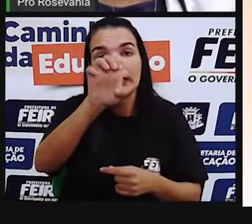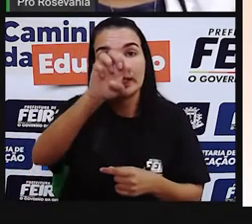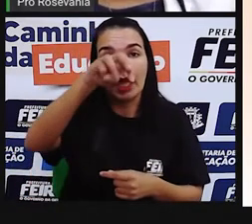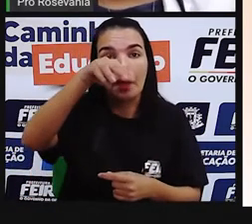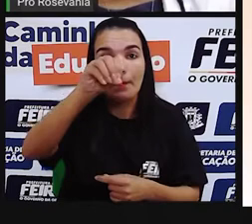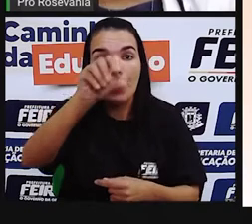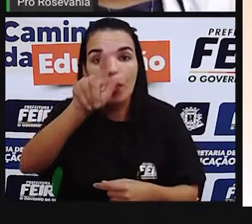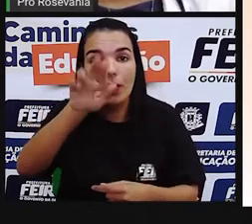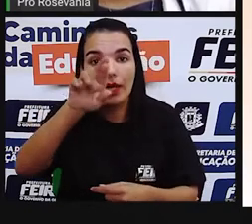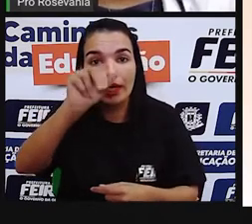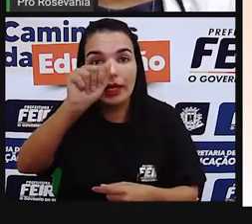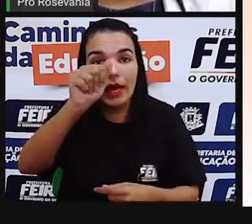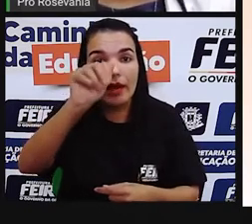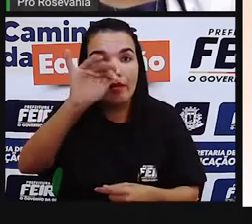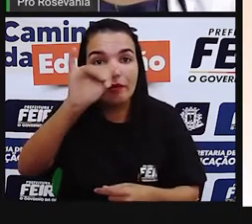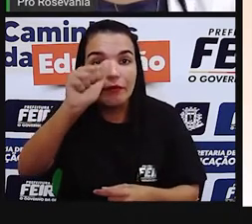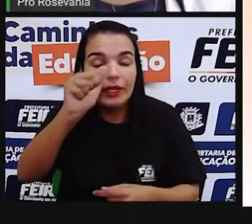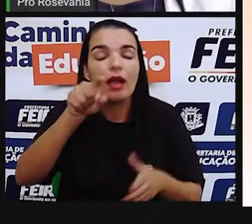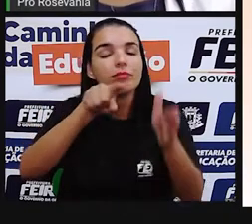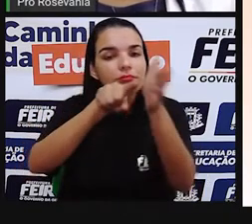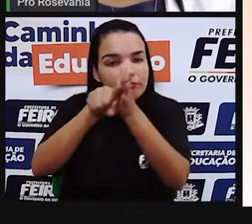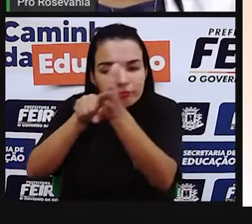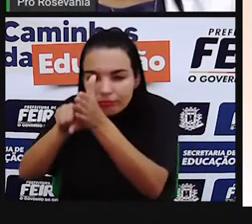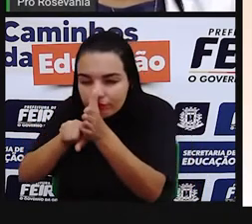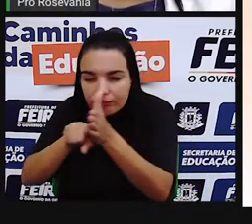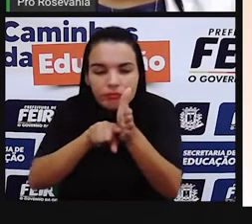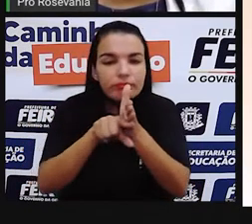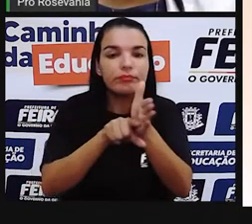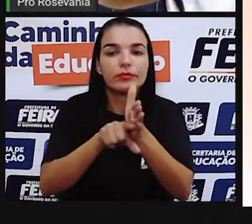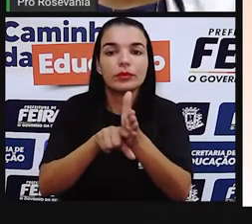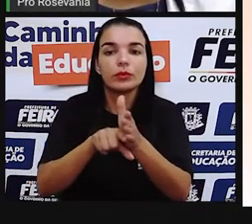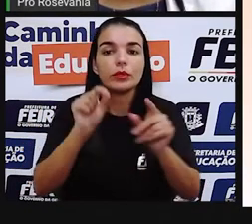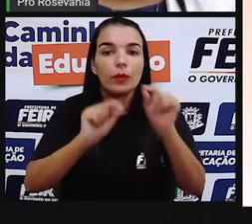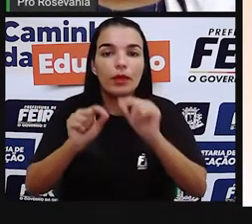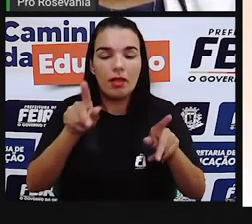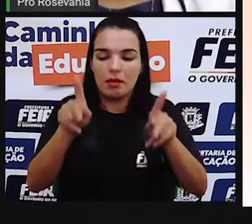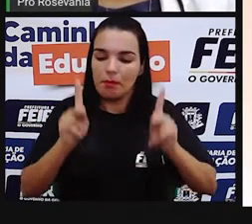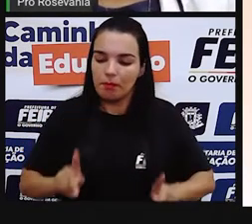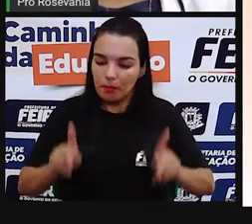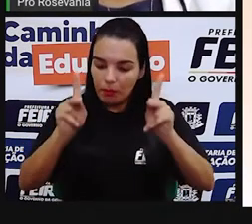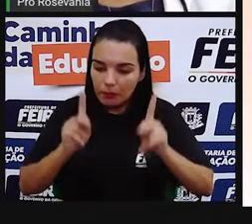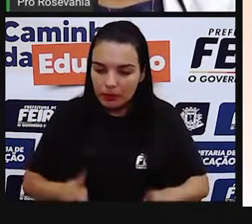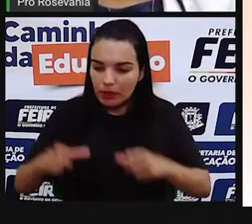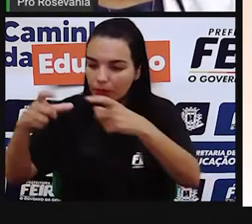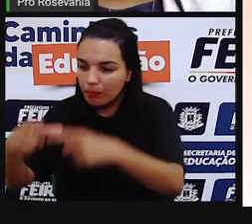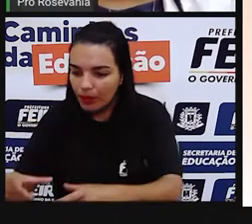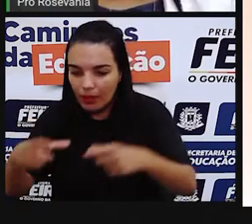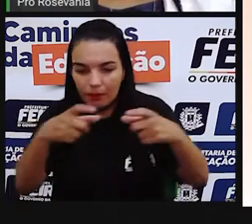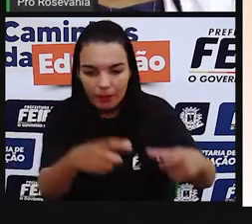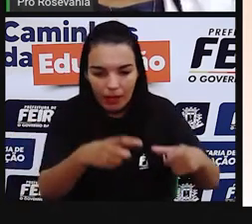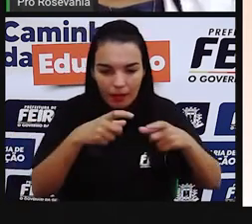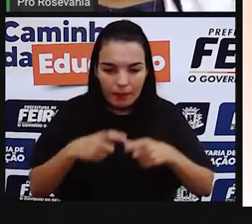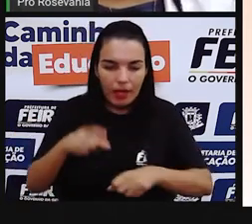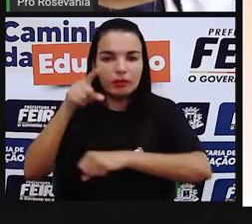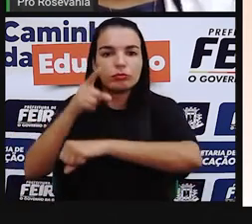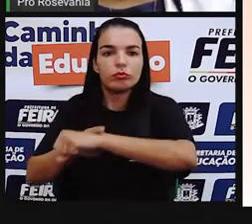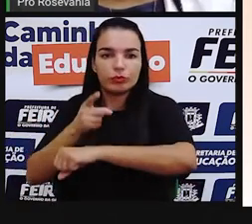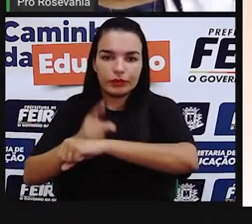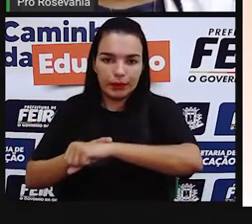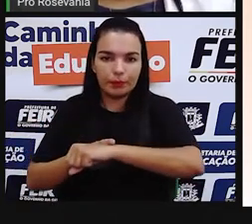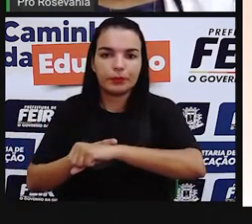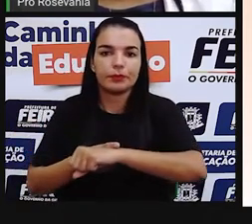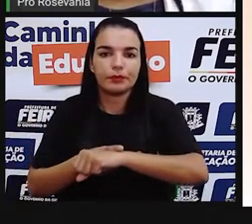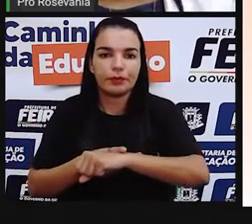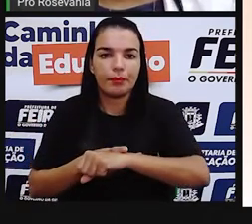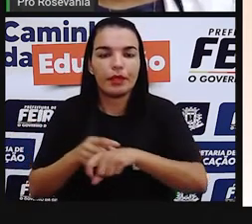tenha uma certa queda, né, nas taxas de, no caso do crescimento vegetativo, que é do número da população. Eu coloquei essa